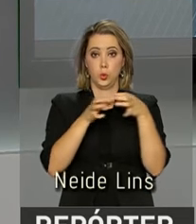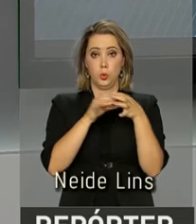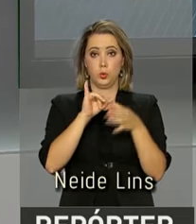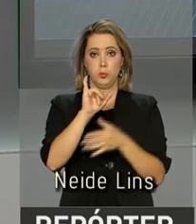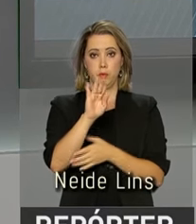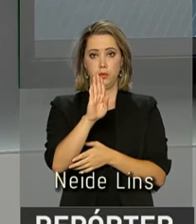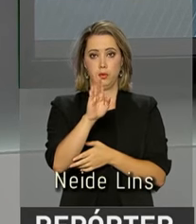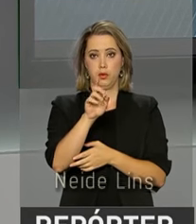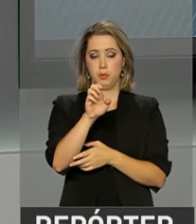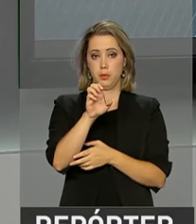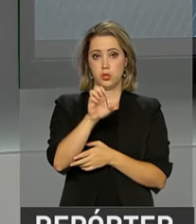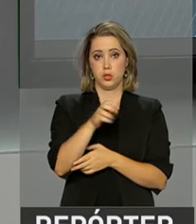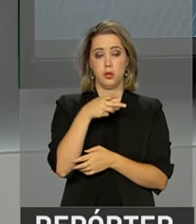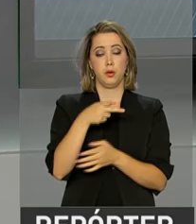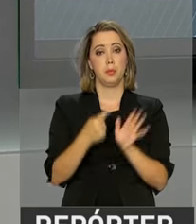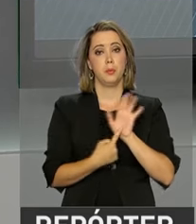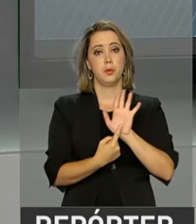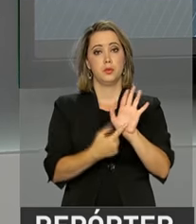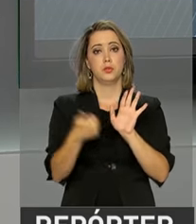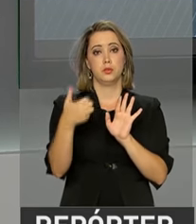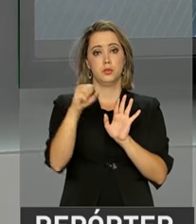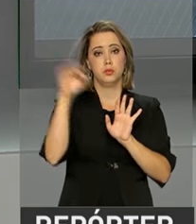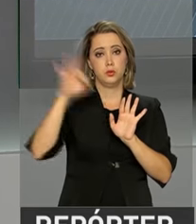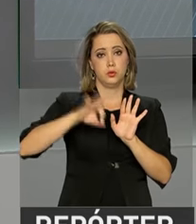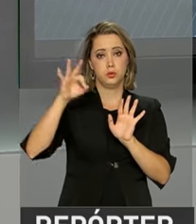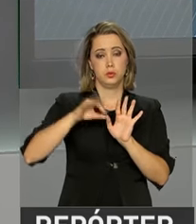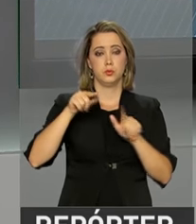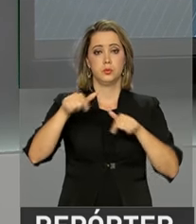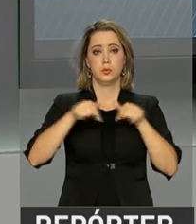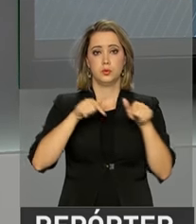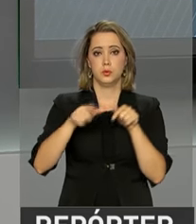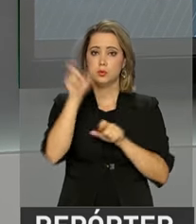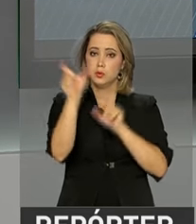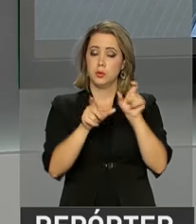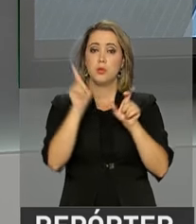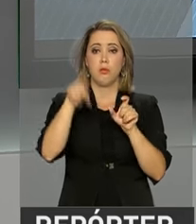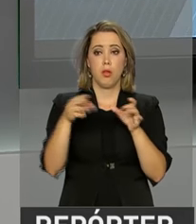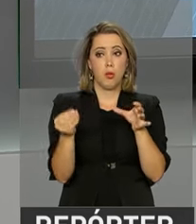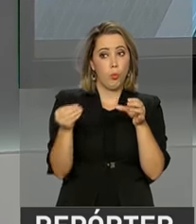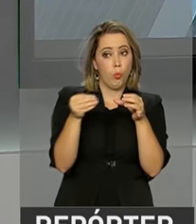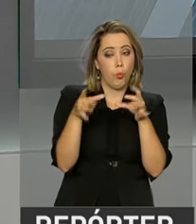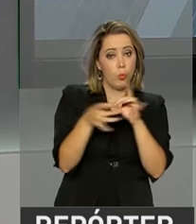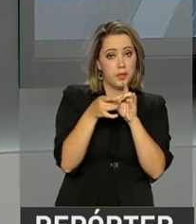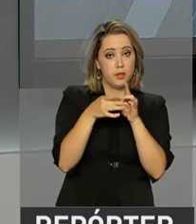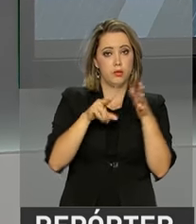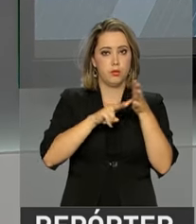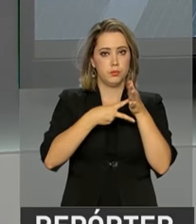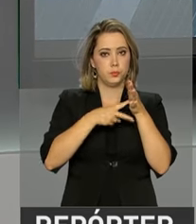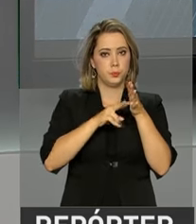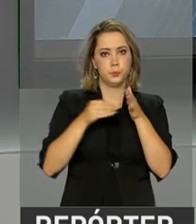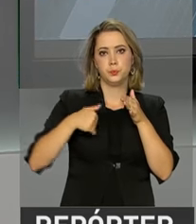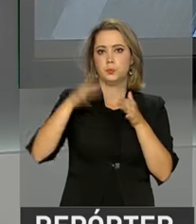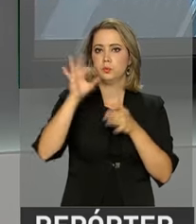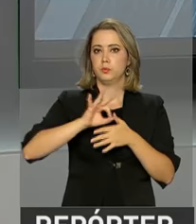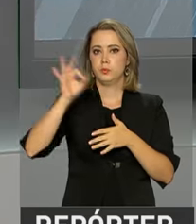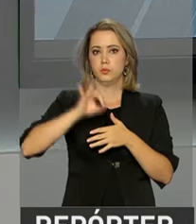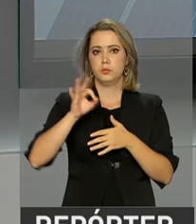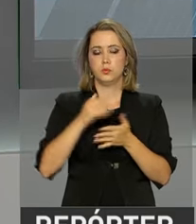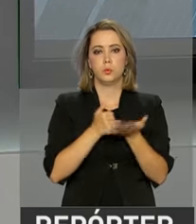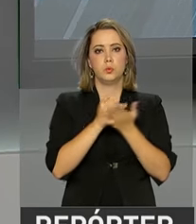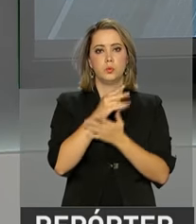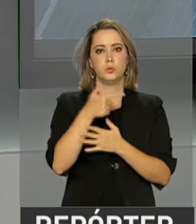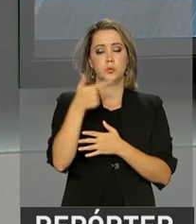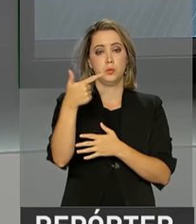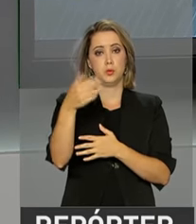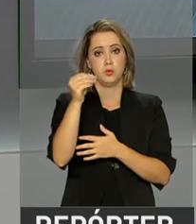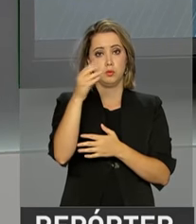que 18% dos trabalhadores brasileiros são sindicalizados, o maior percentual desde 2004. O estudo, que faz